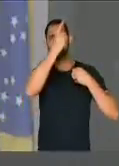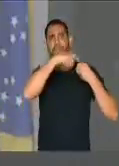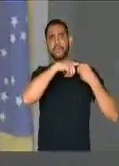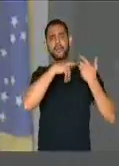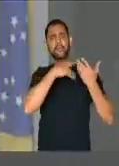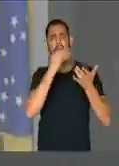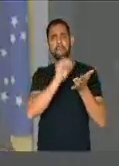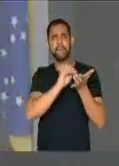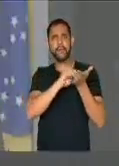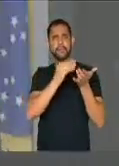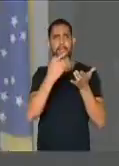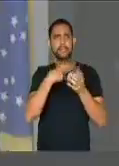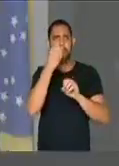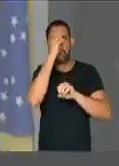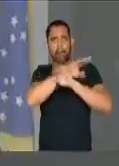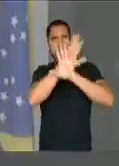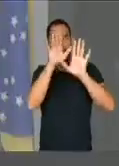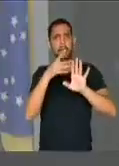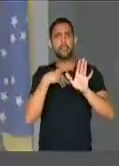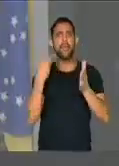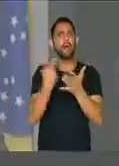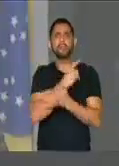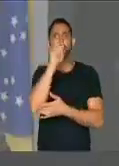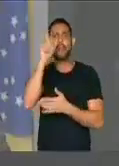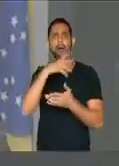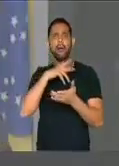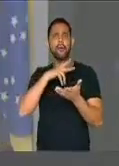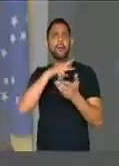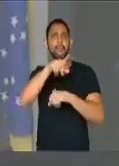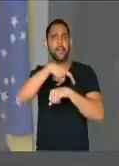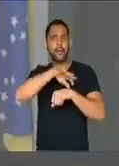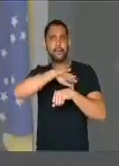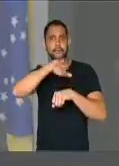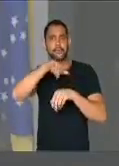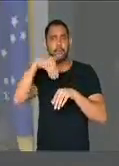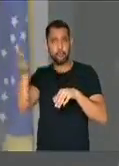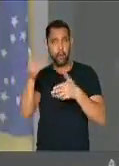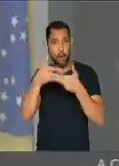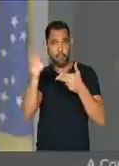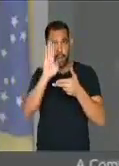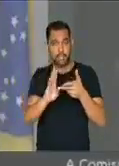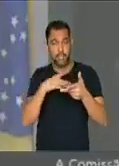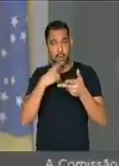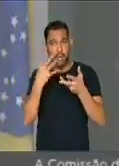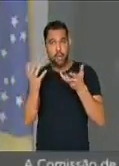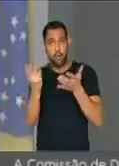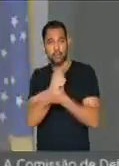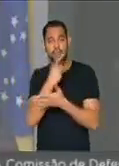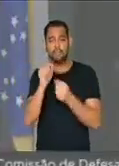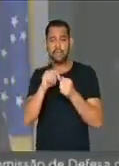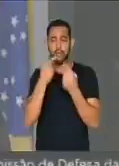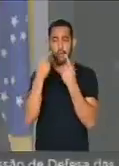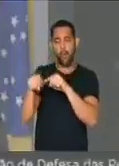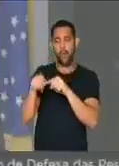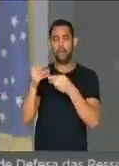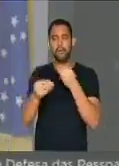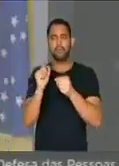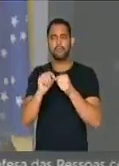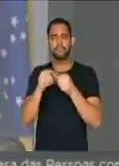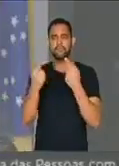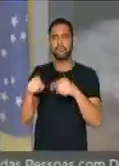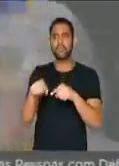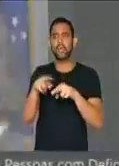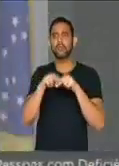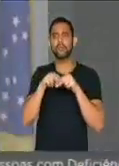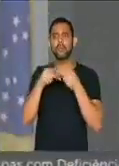falta de compreensão do mundo atual, mas também muitas vezes é aquele sentido do ficar contra como ficar, o